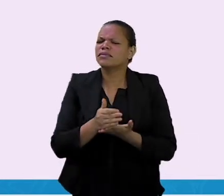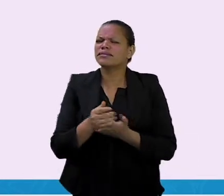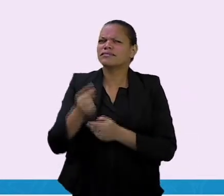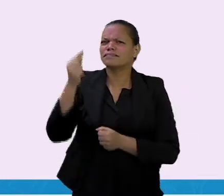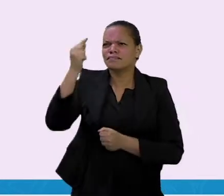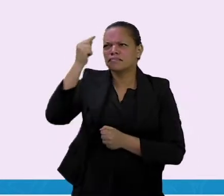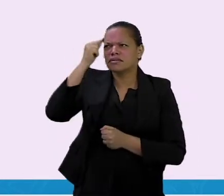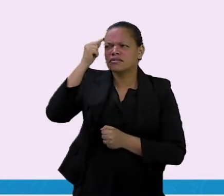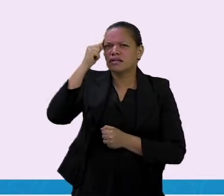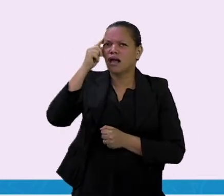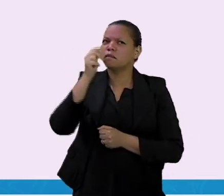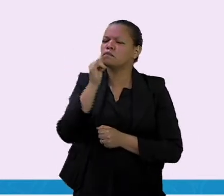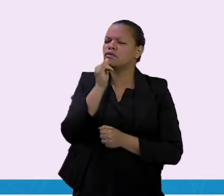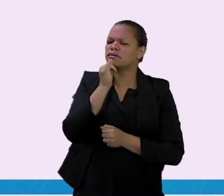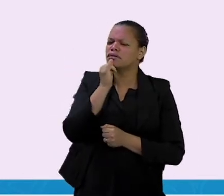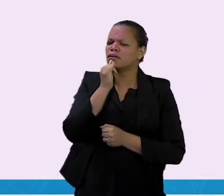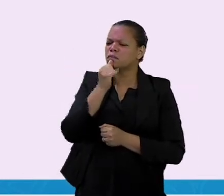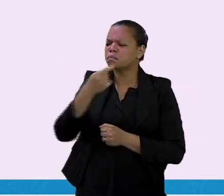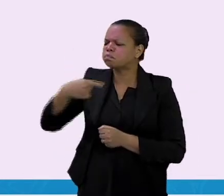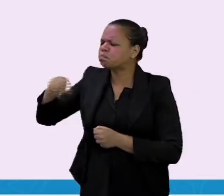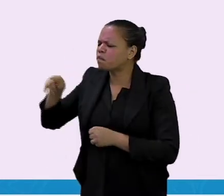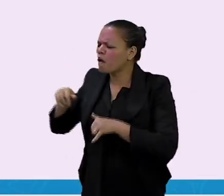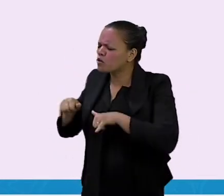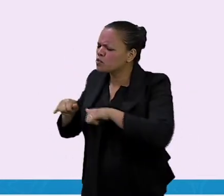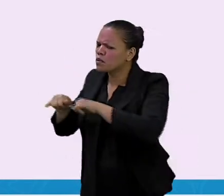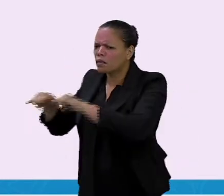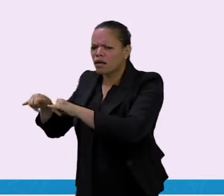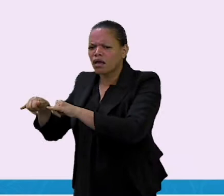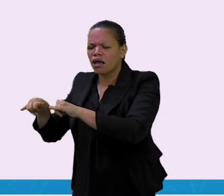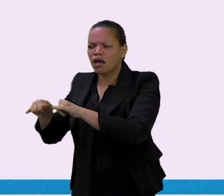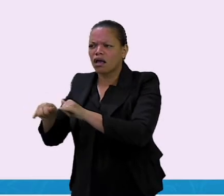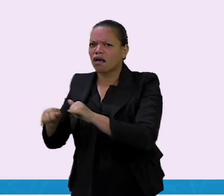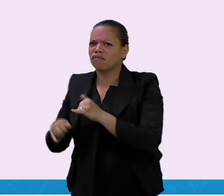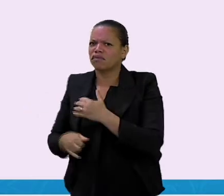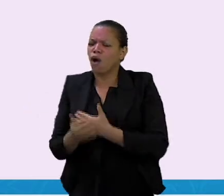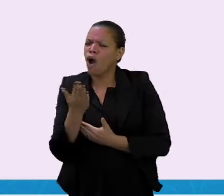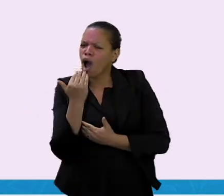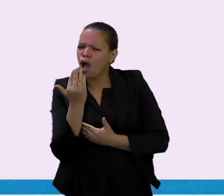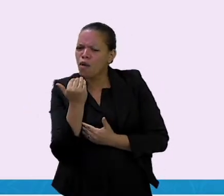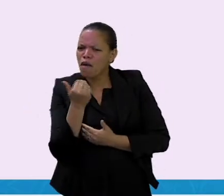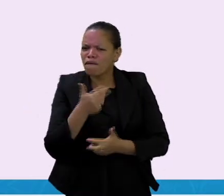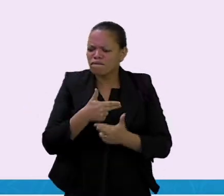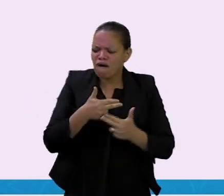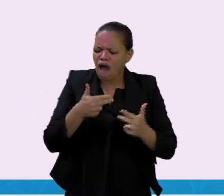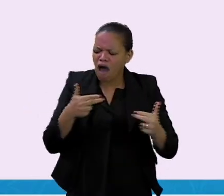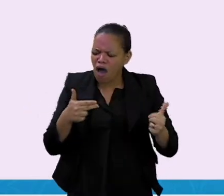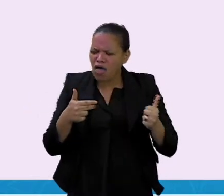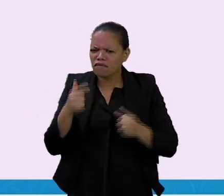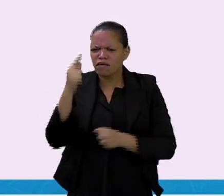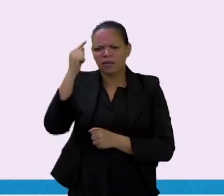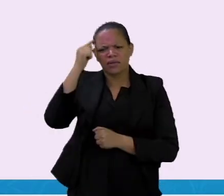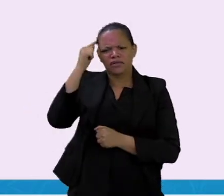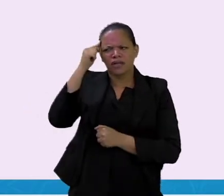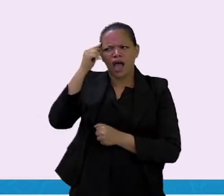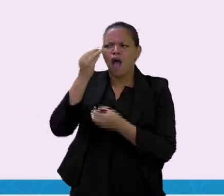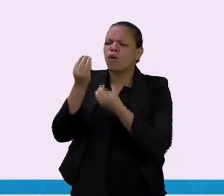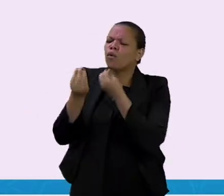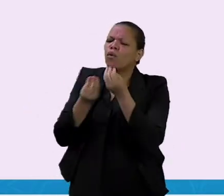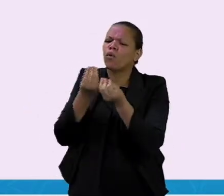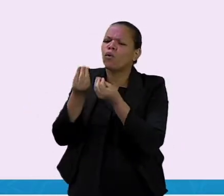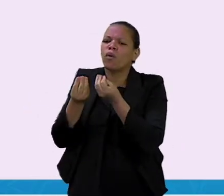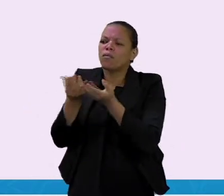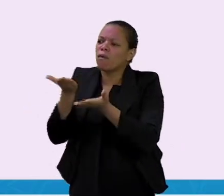que eu estou olhando tiver ali, a sua espessura for líquida, nós vamos pensar em litros,